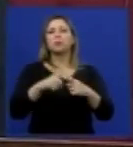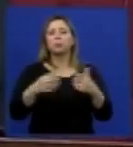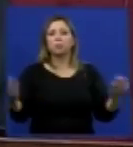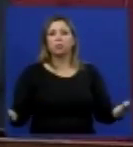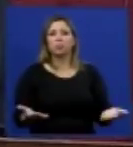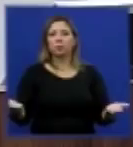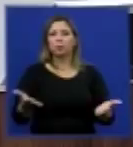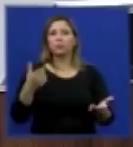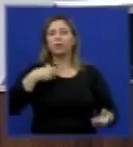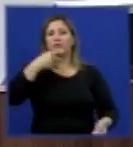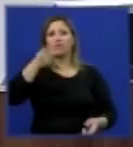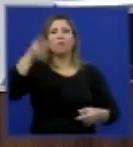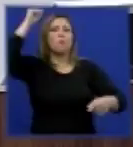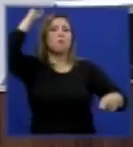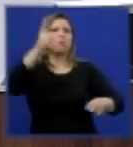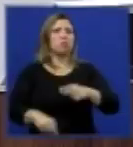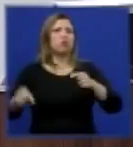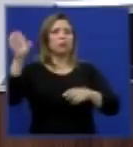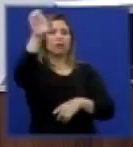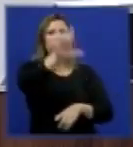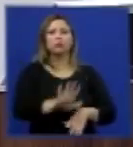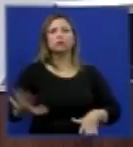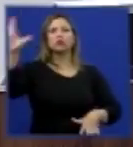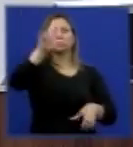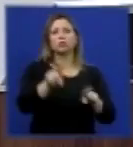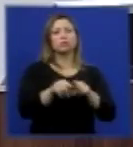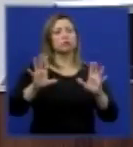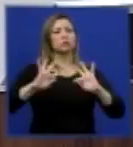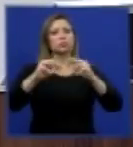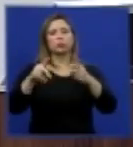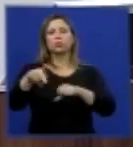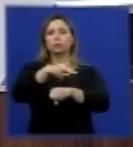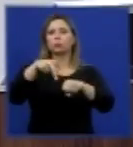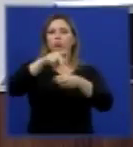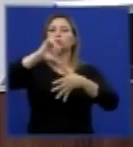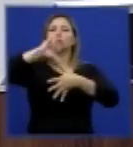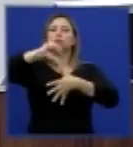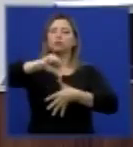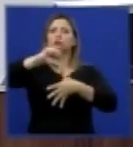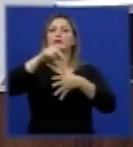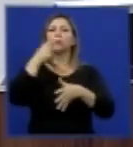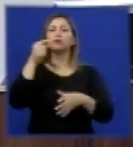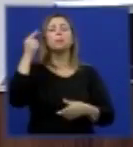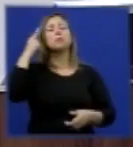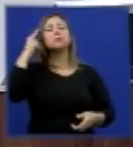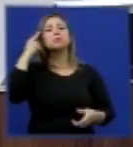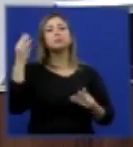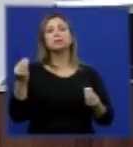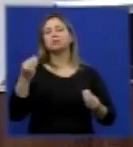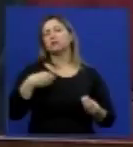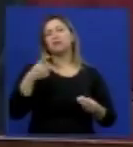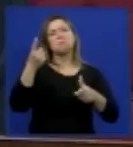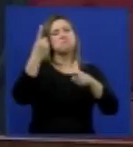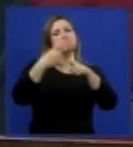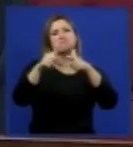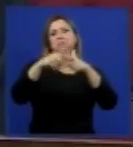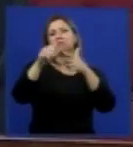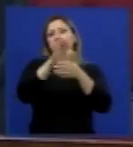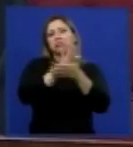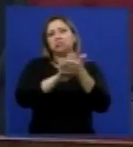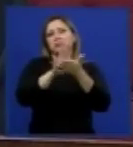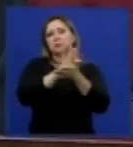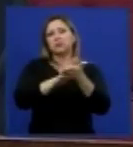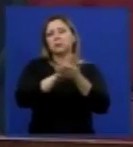fazer a vedação geral e a exceção em razão de ser do Mercosul e a sua quantidade, não era motivo para